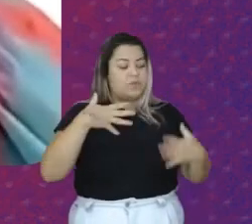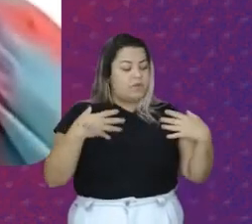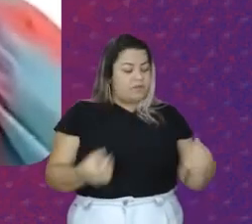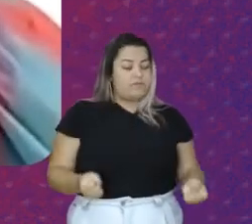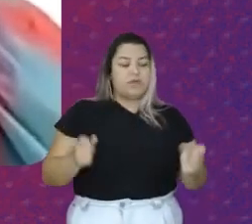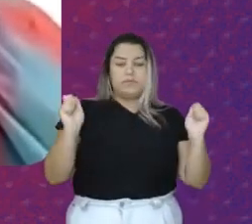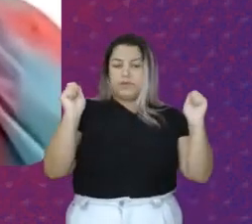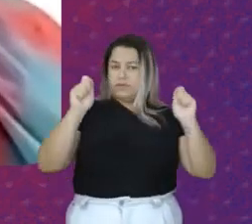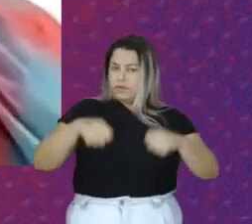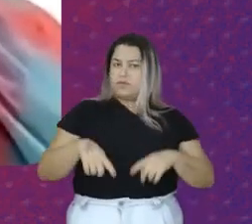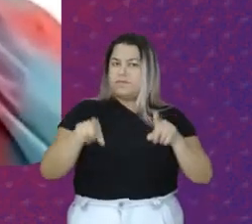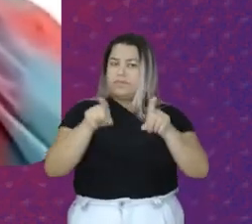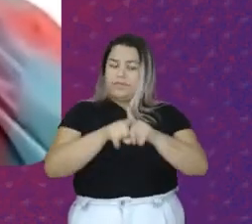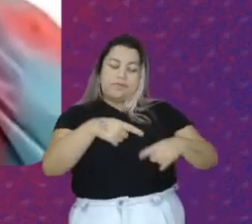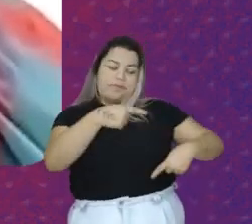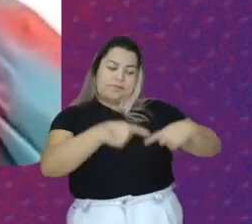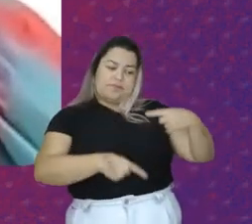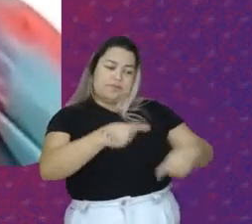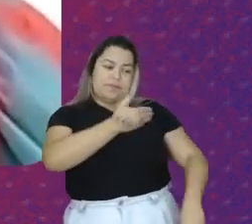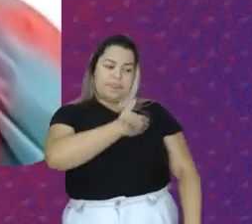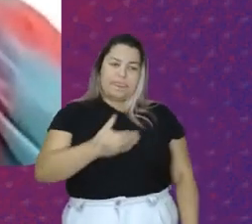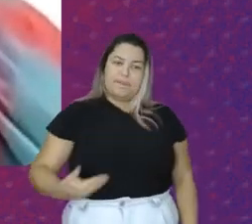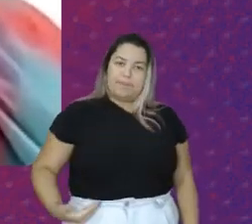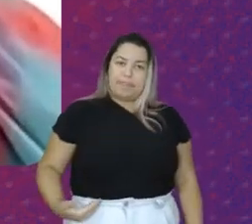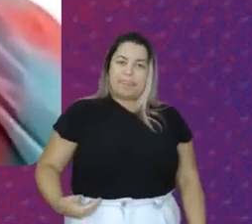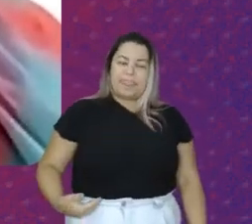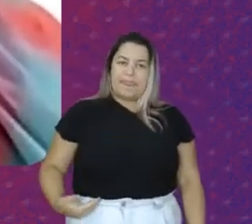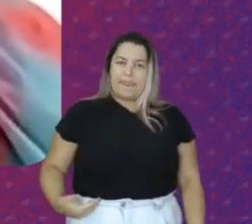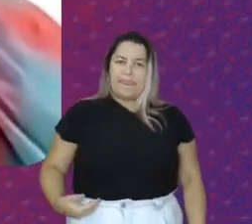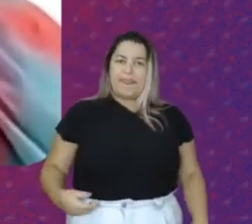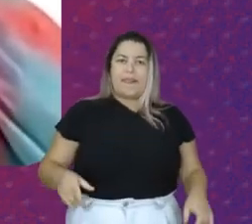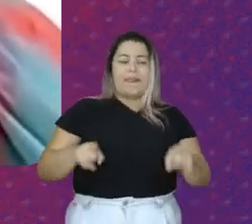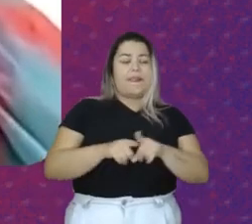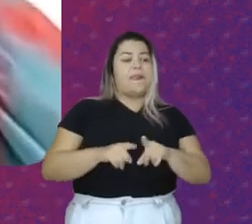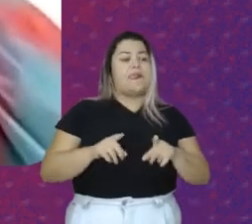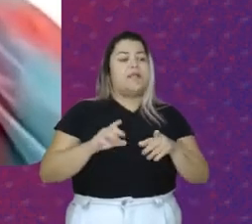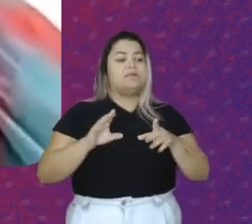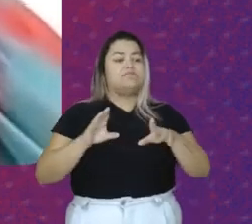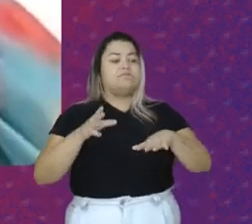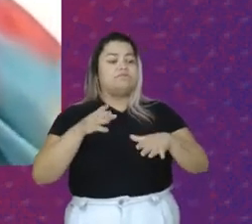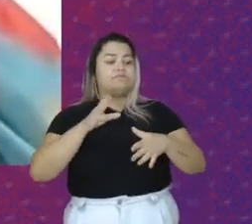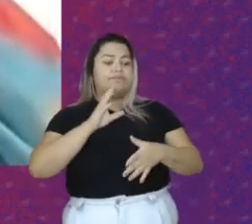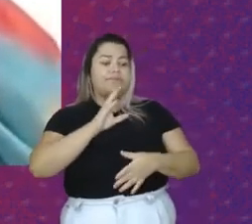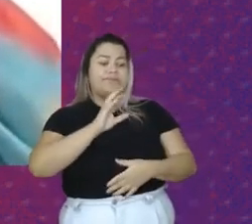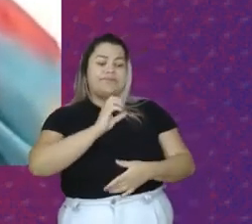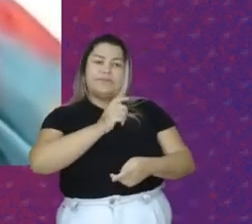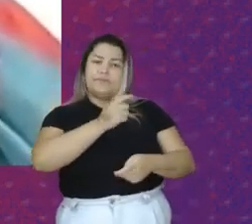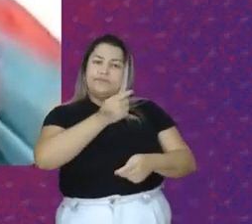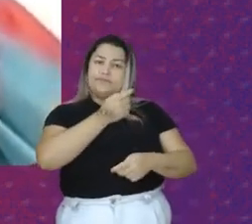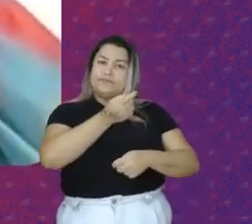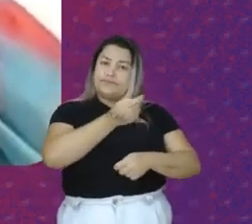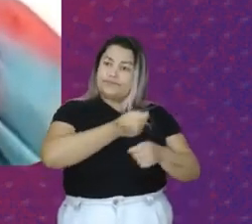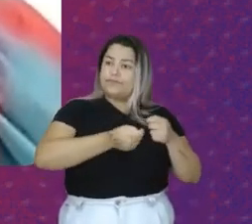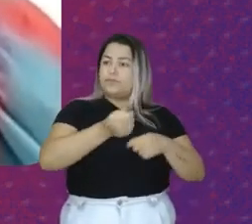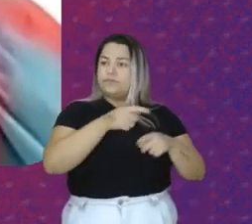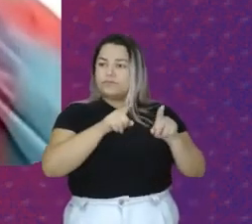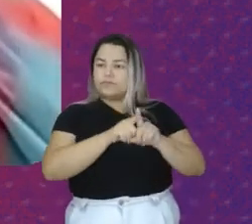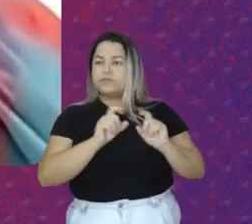precisar fazer políticas públicas, tanto de transferência de renda, quanto de melhoria de vida,